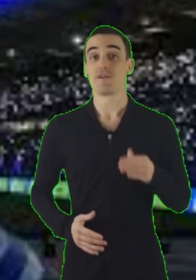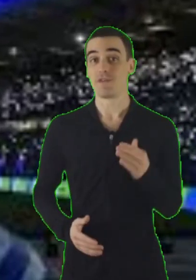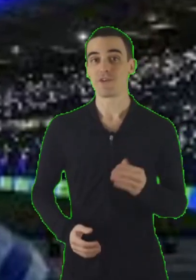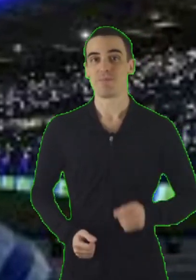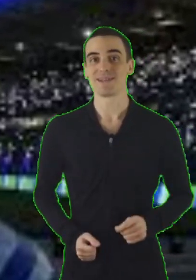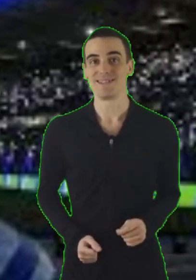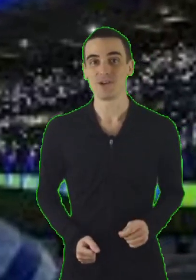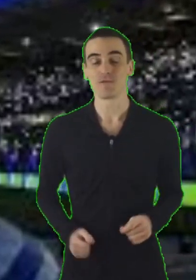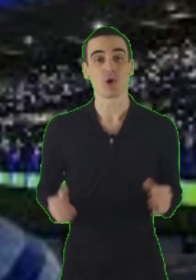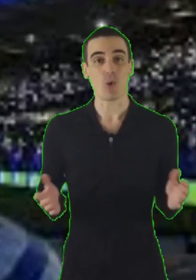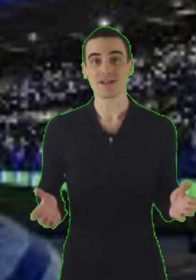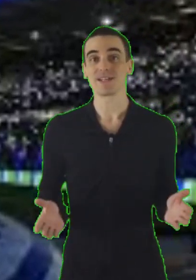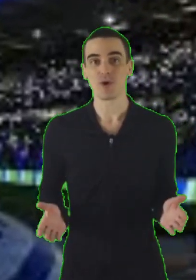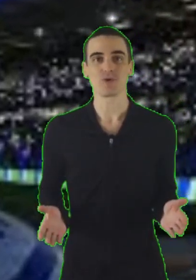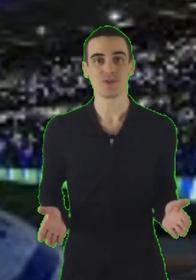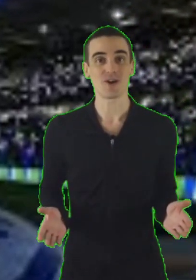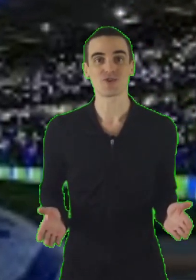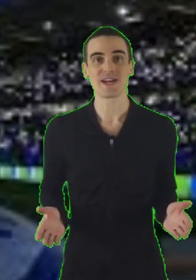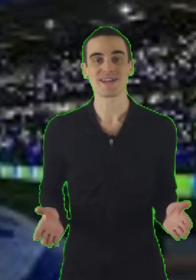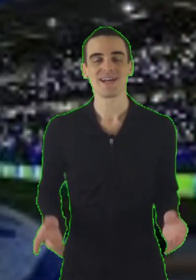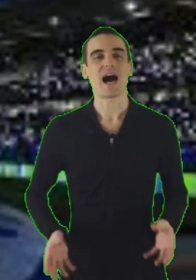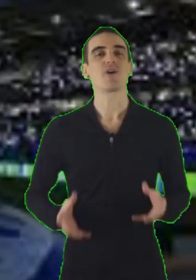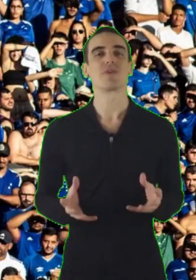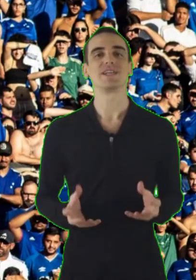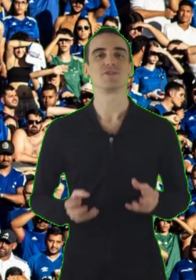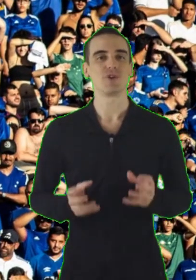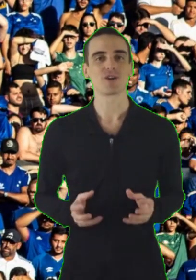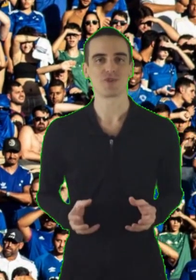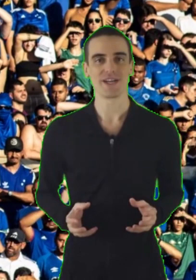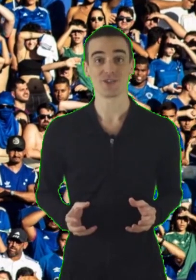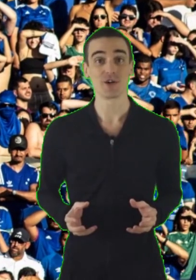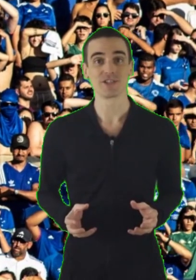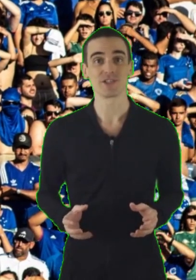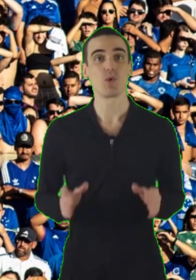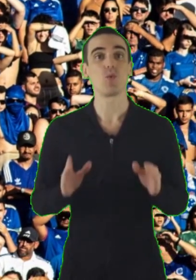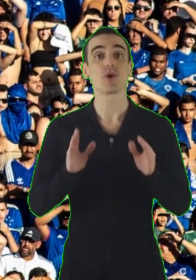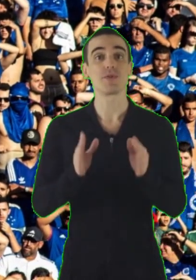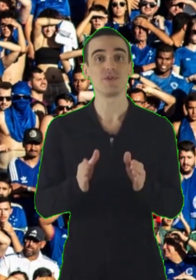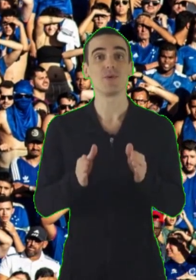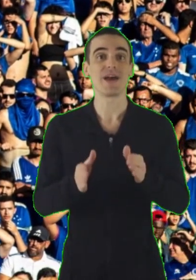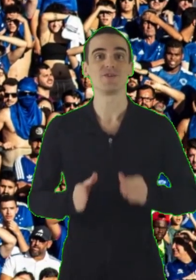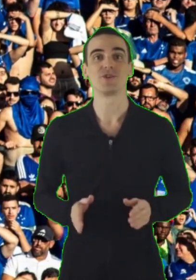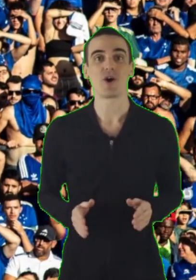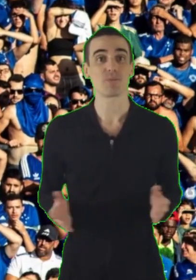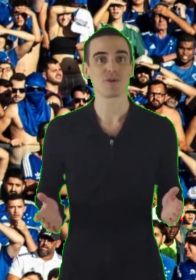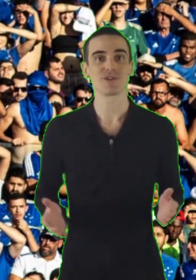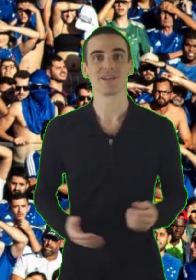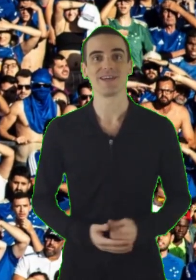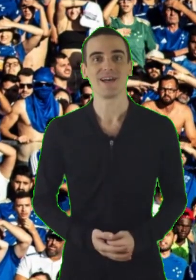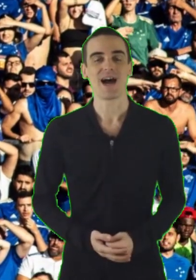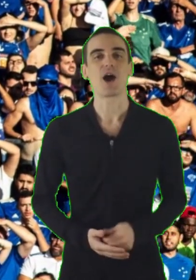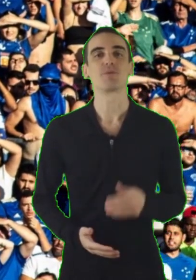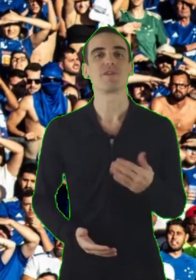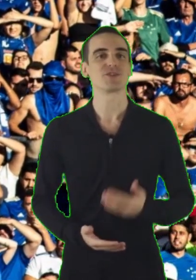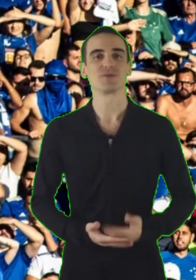Acabou de sair. Raposa mira parceiro para Bruno Rodrigues. Fala, torcedor do Cruzeiro. Se inscreva no canal